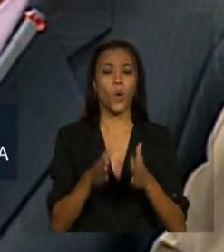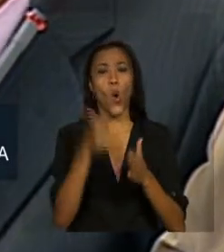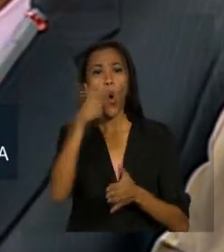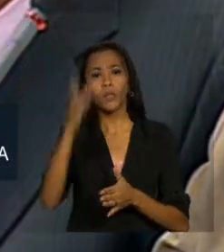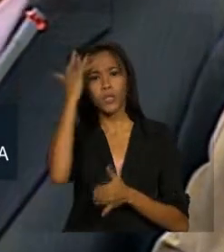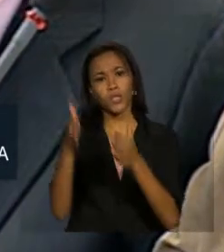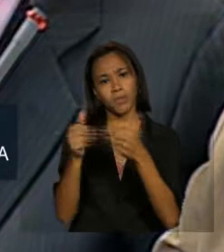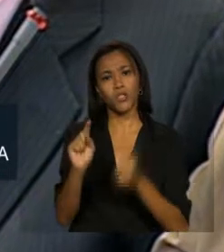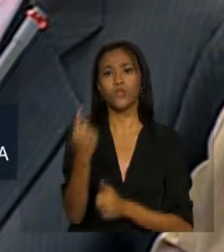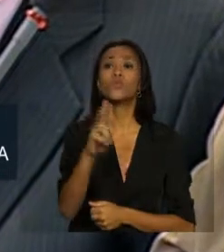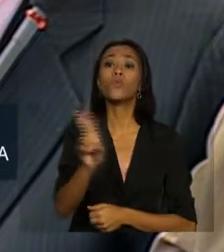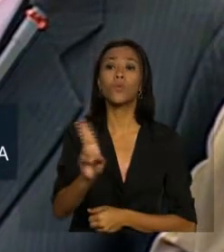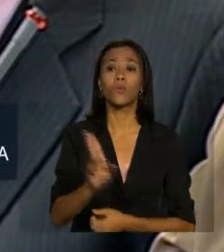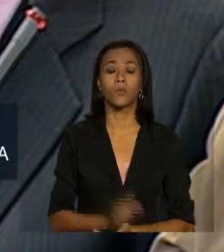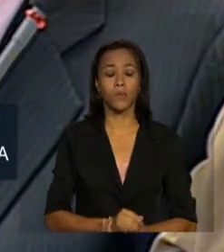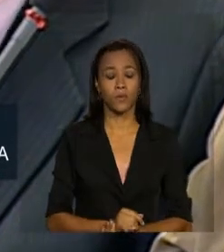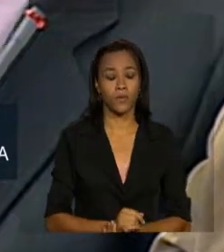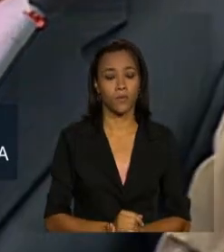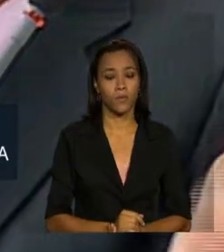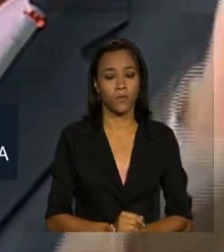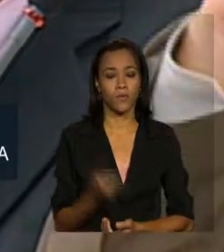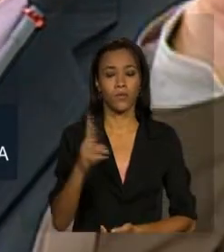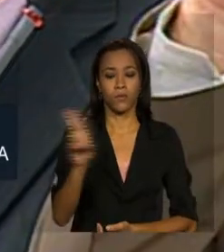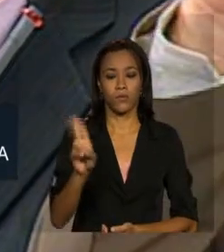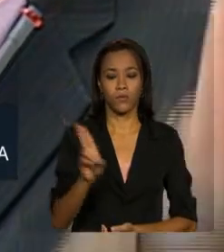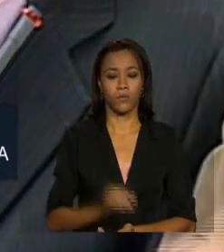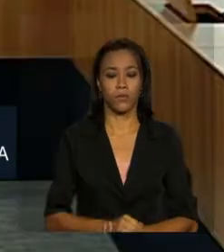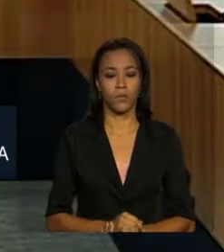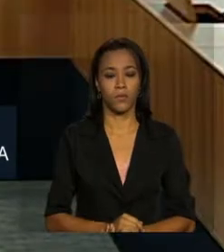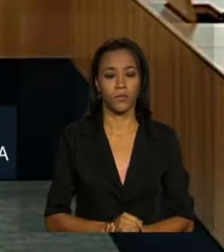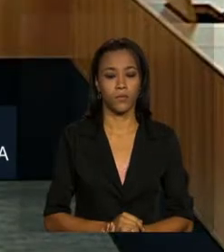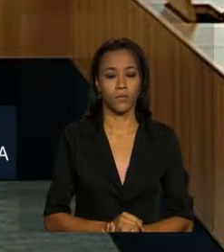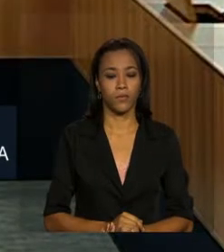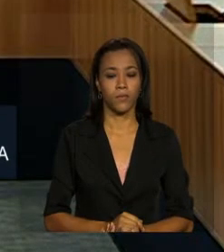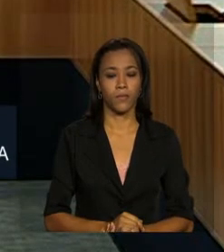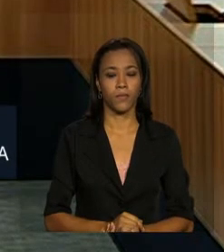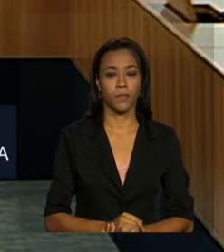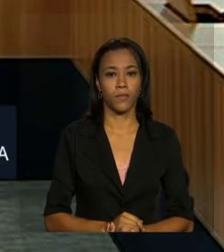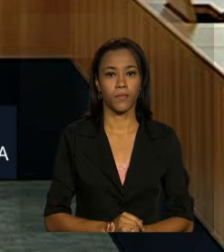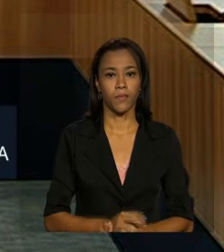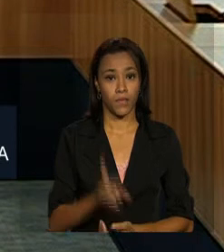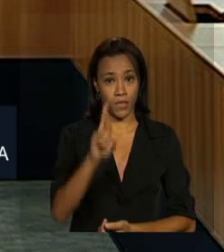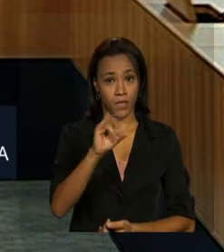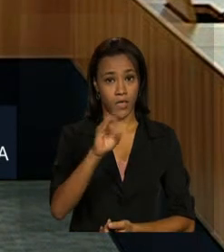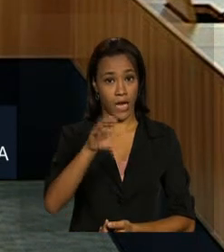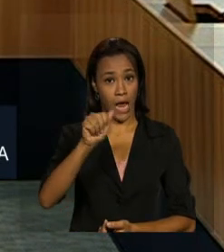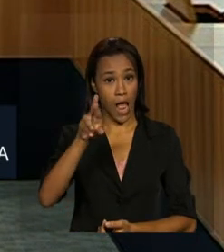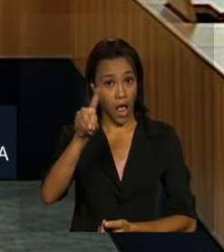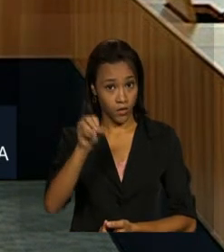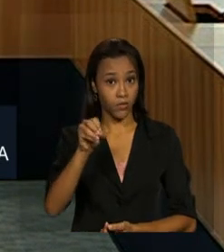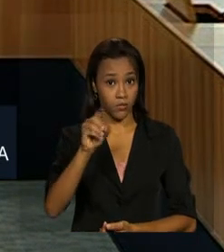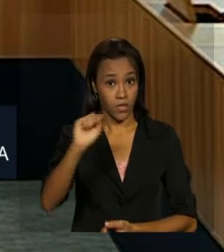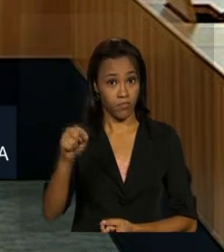solicitado, por favor, o seu nome. Ricardo, Ricardo Carandino,